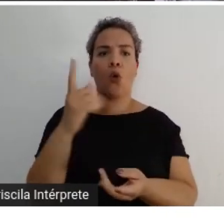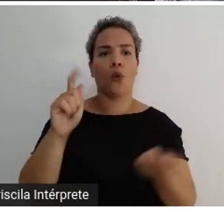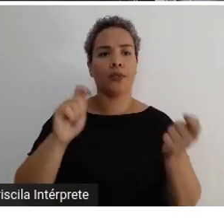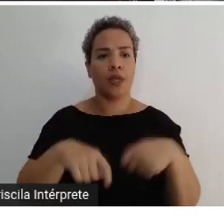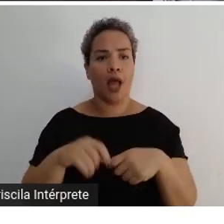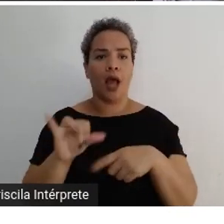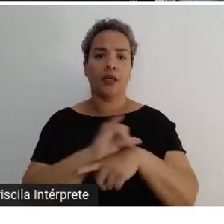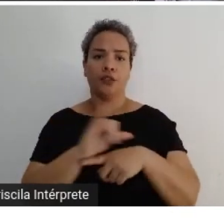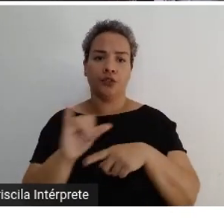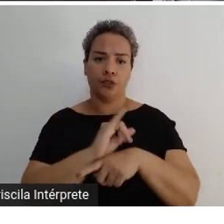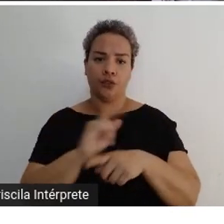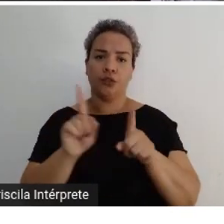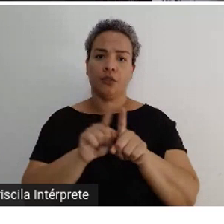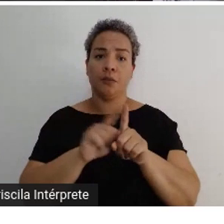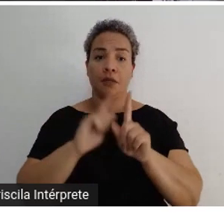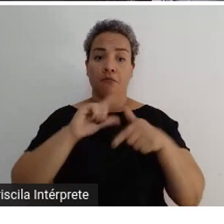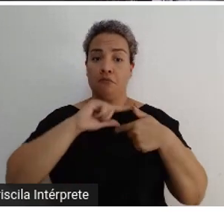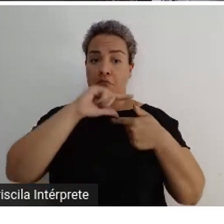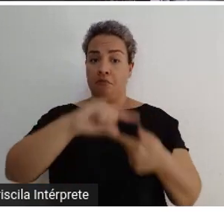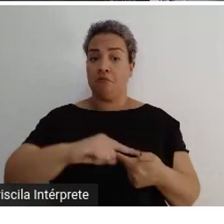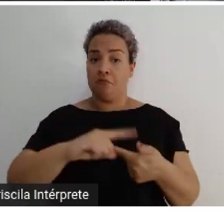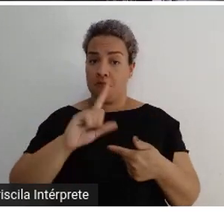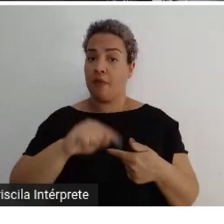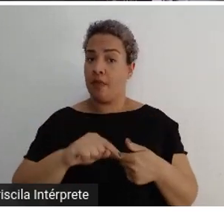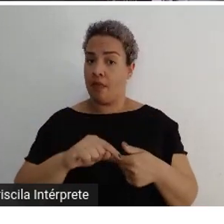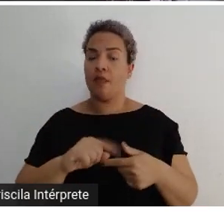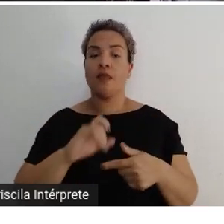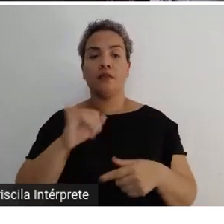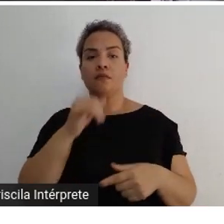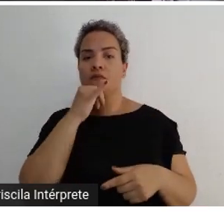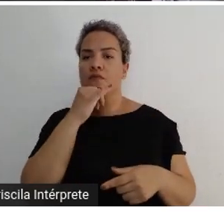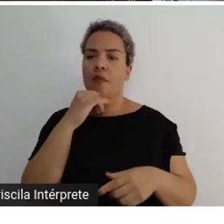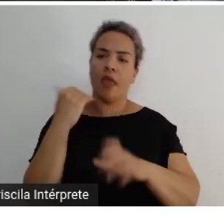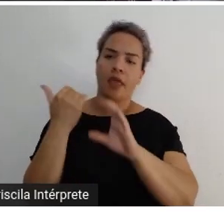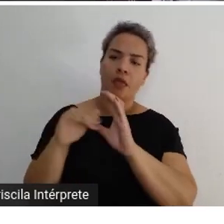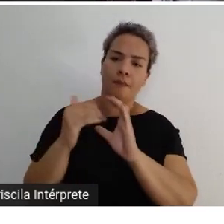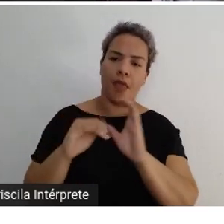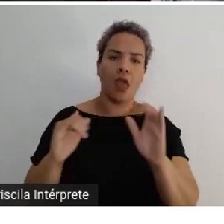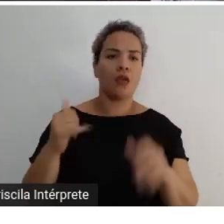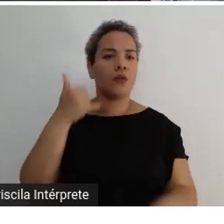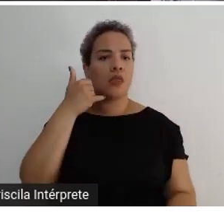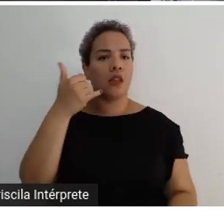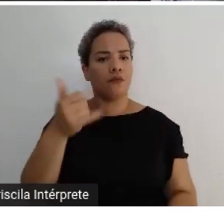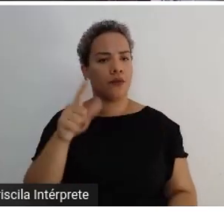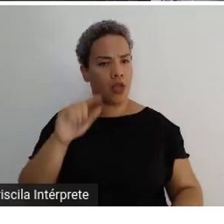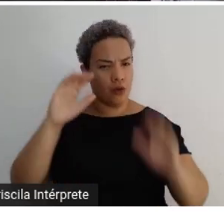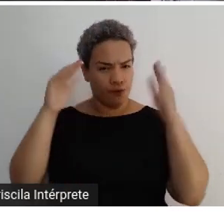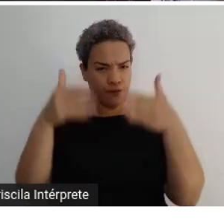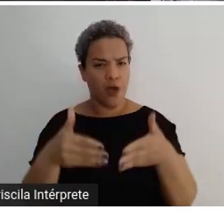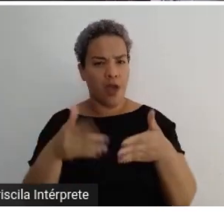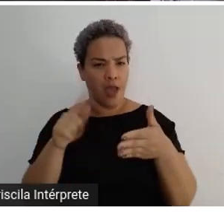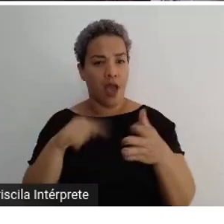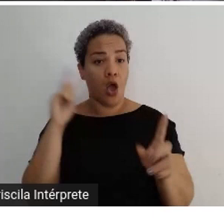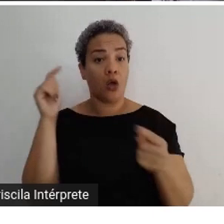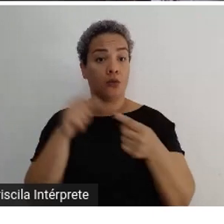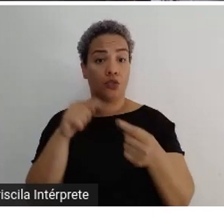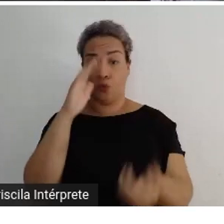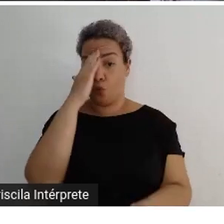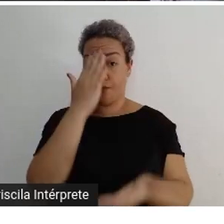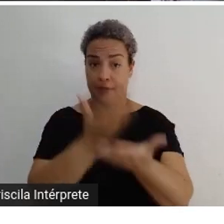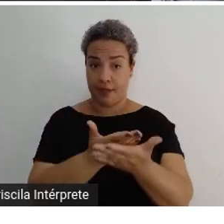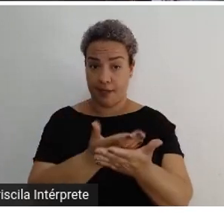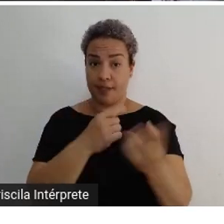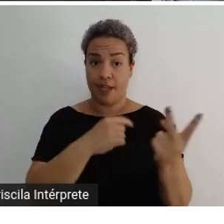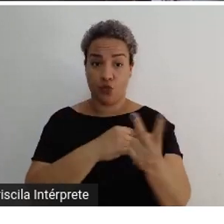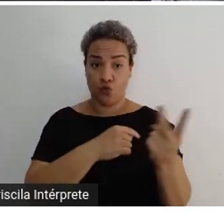gente traz também alguns padrões, né? Consegue identificar telefone, e-mail. Enfim, eu vou focar mais aqui na intenção e na confiança, porque é